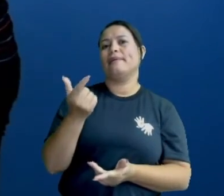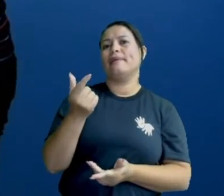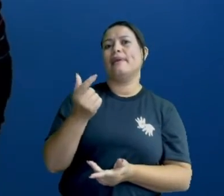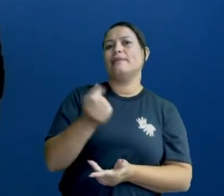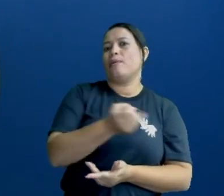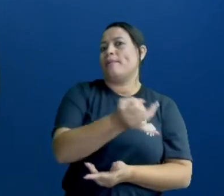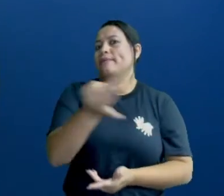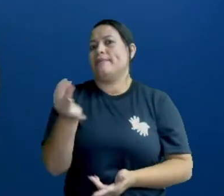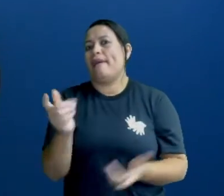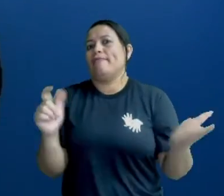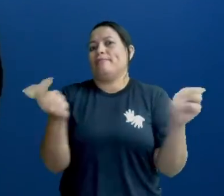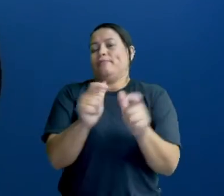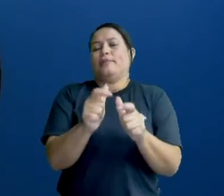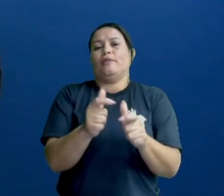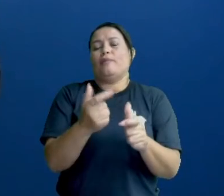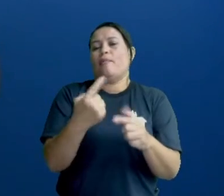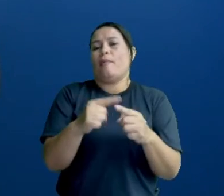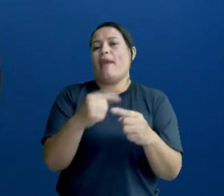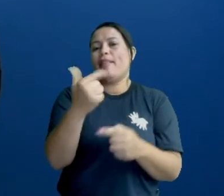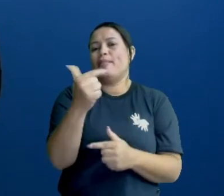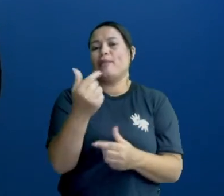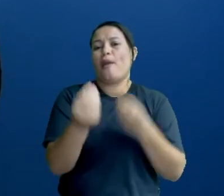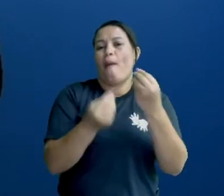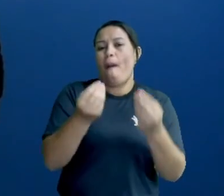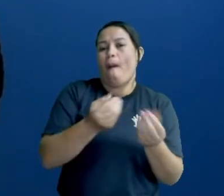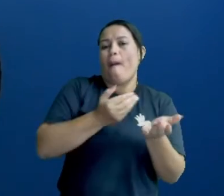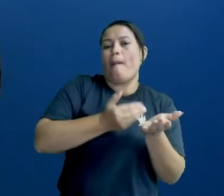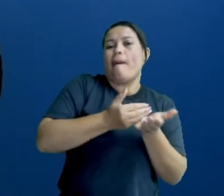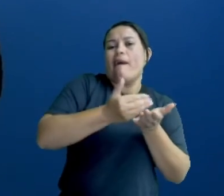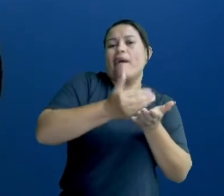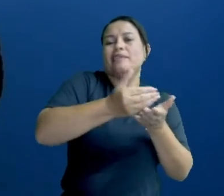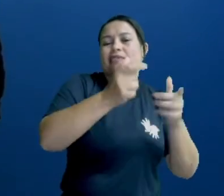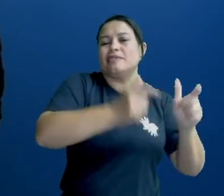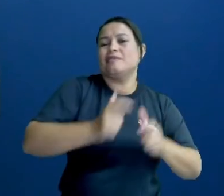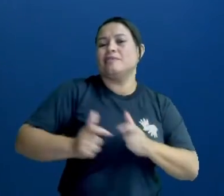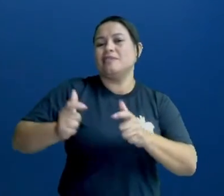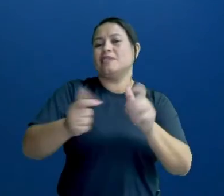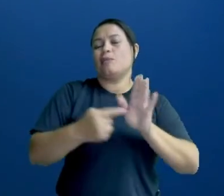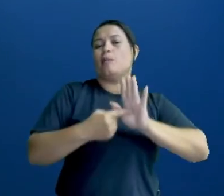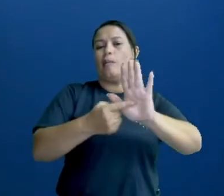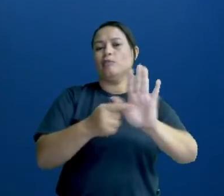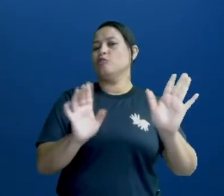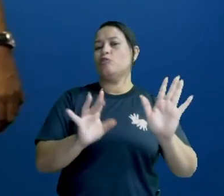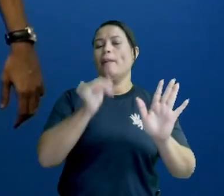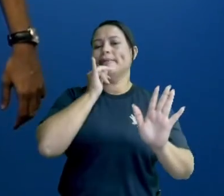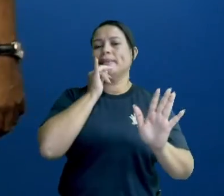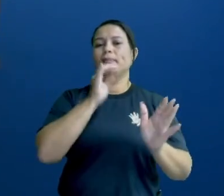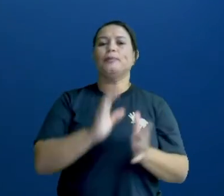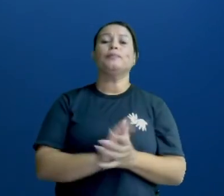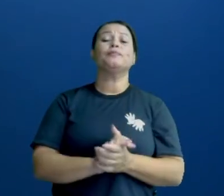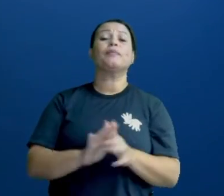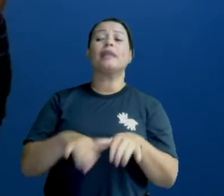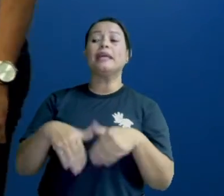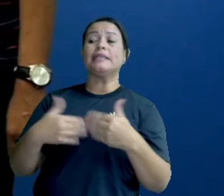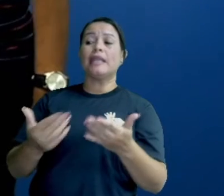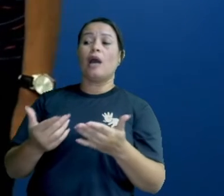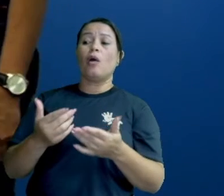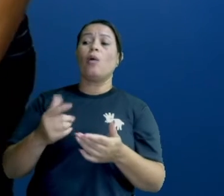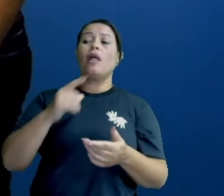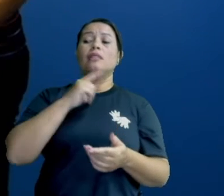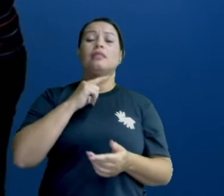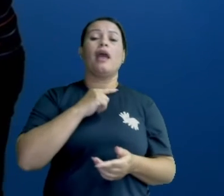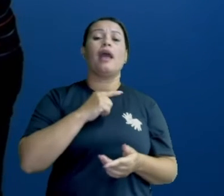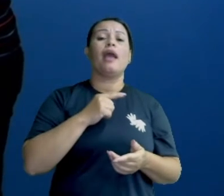né, até porque não existe essa divisão correta ou certinha como eu estou mostrando aqui, beleza? E aí, taxa